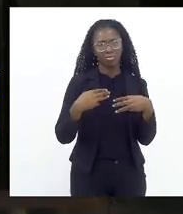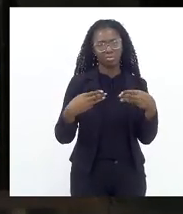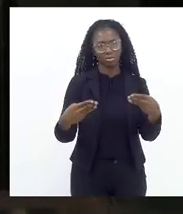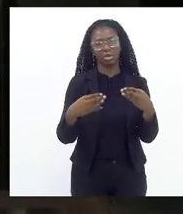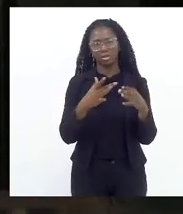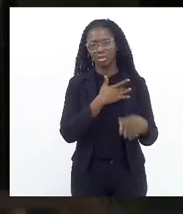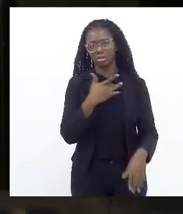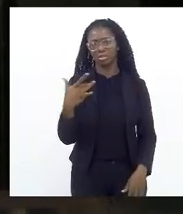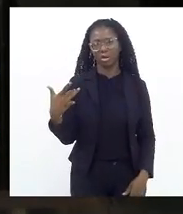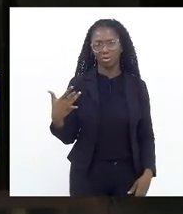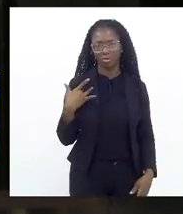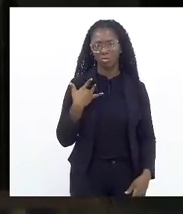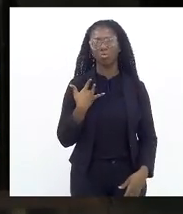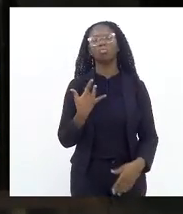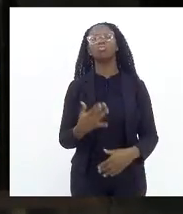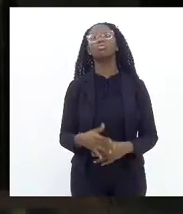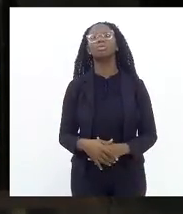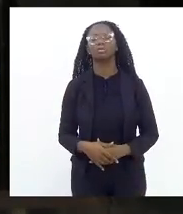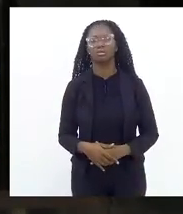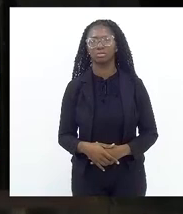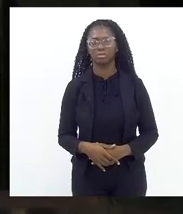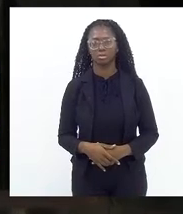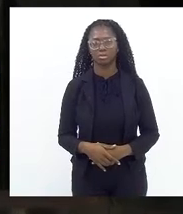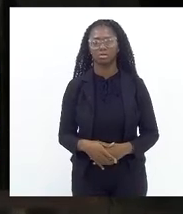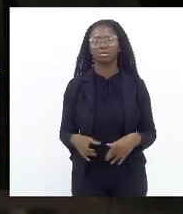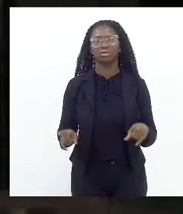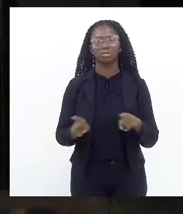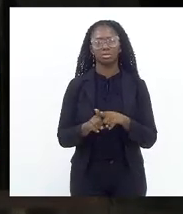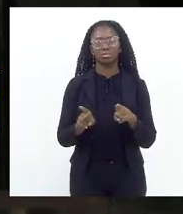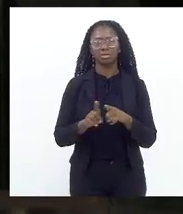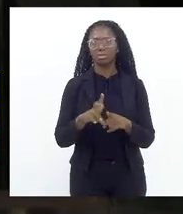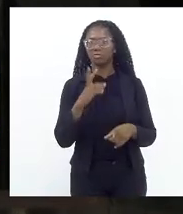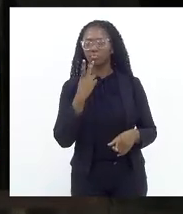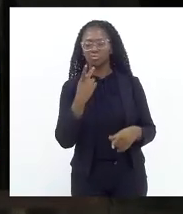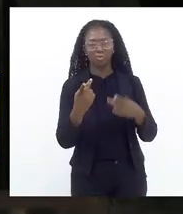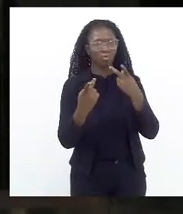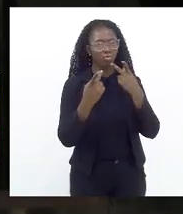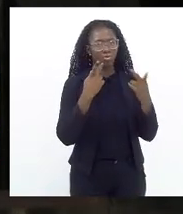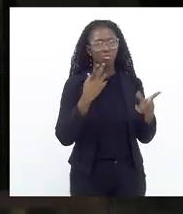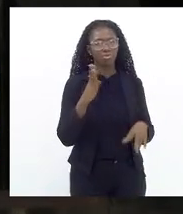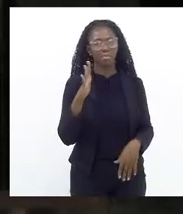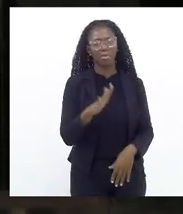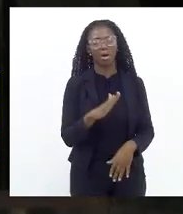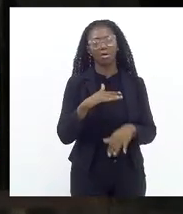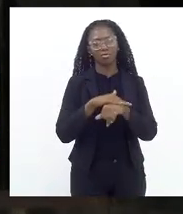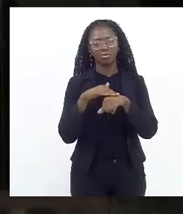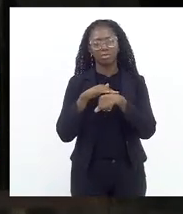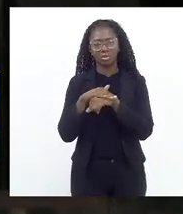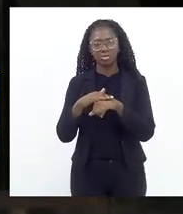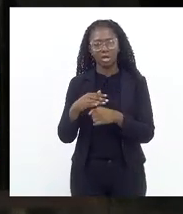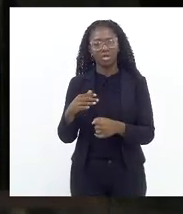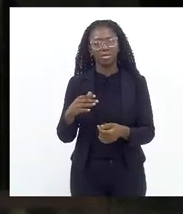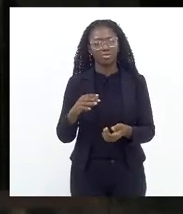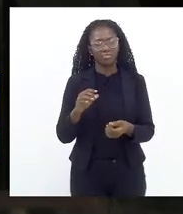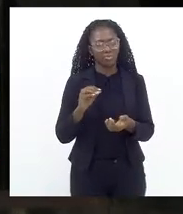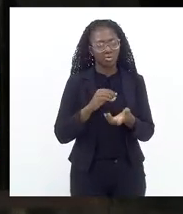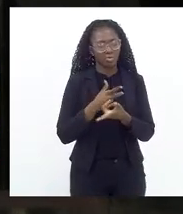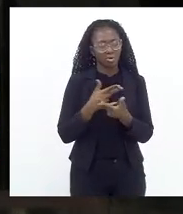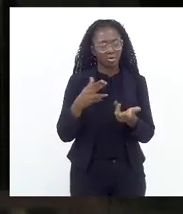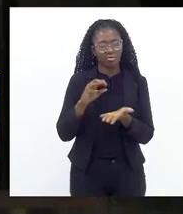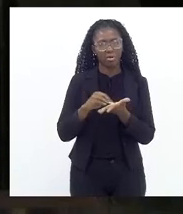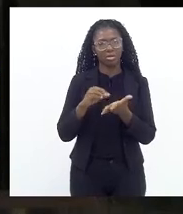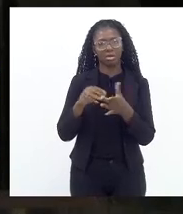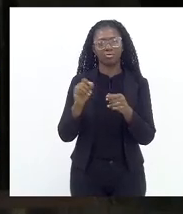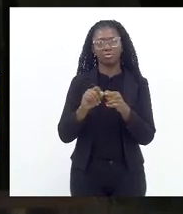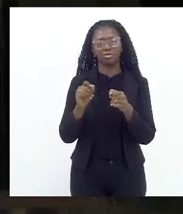das negociatas, das malversações dos malfeitos nos processos